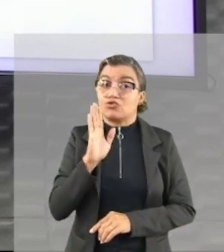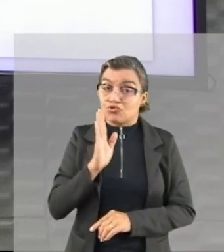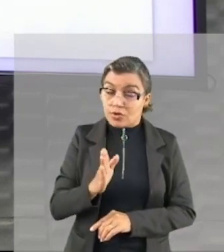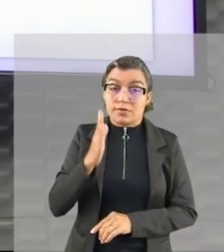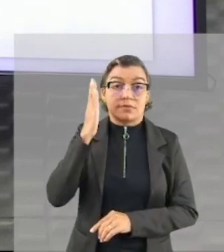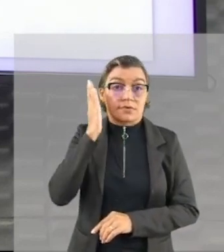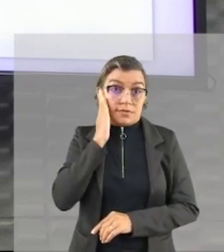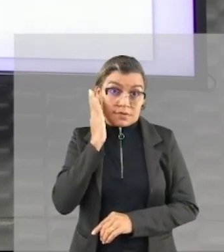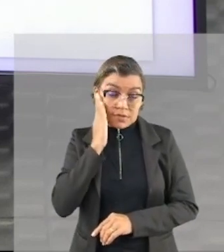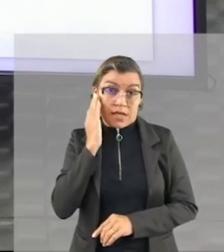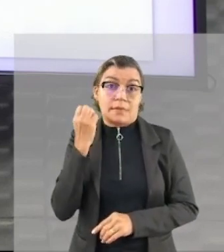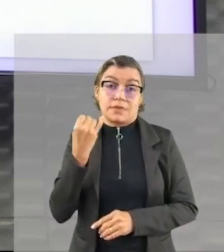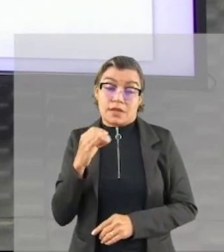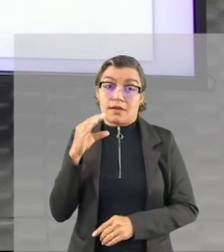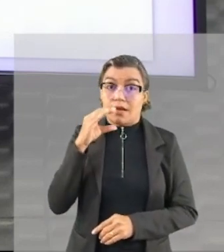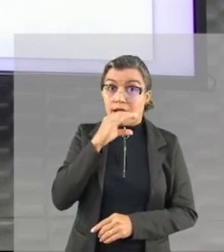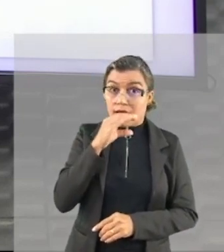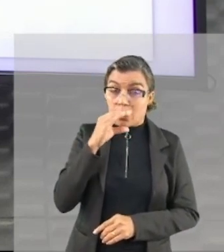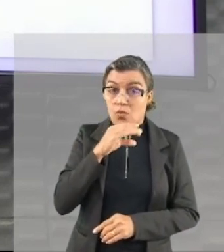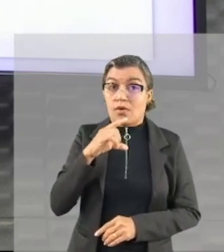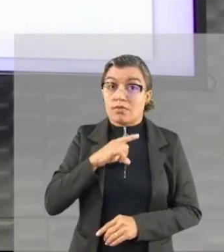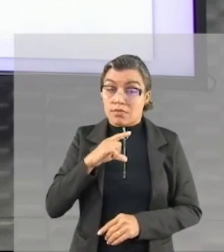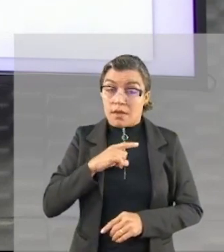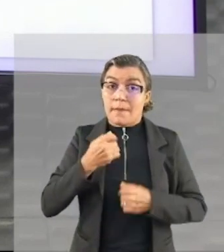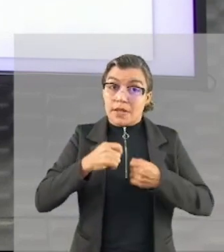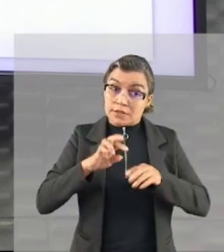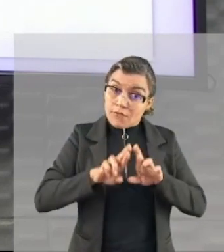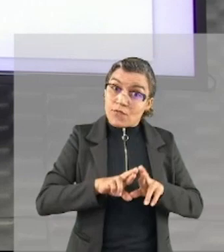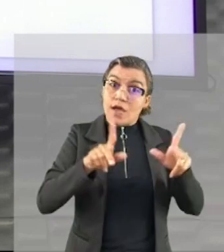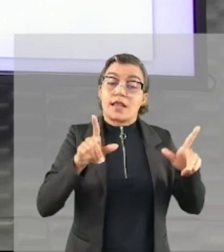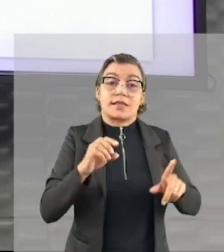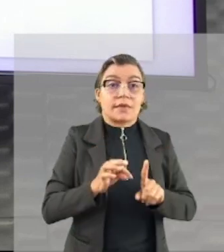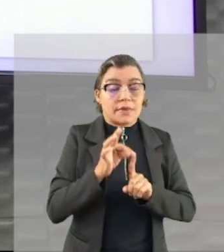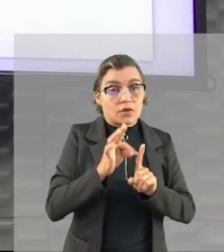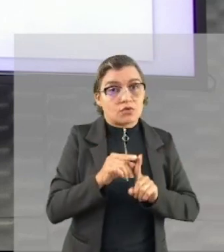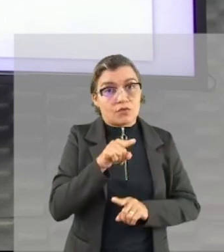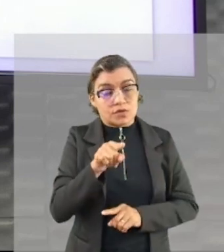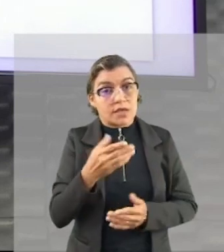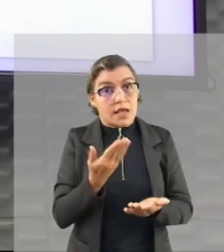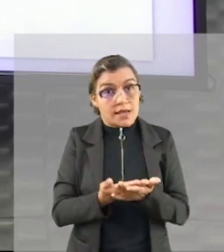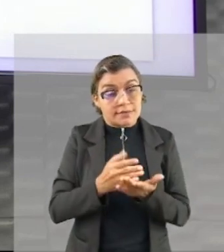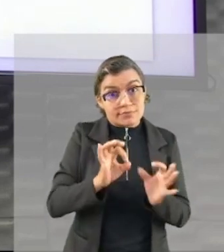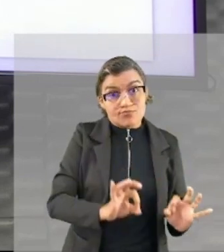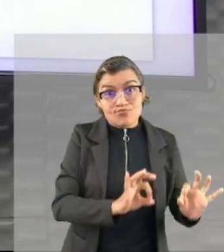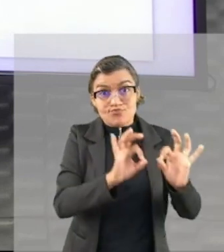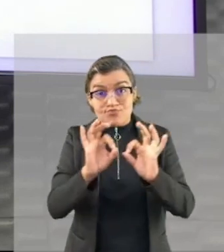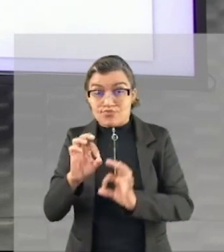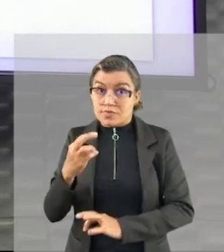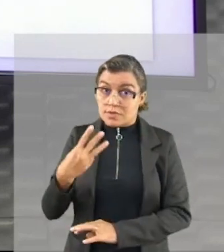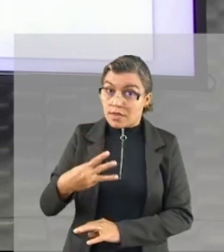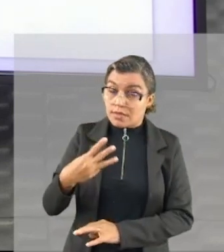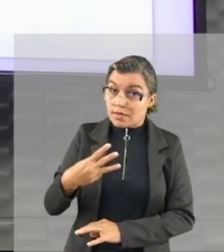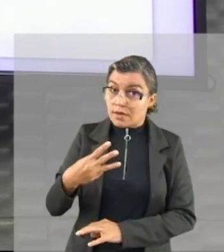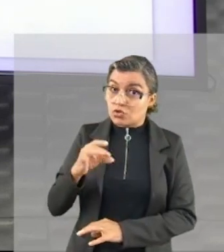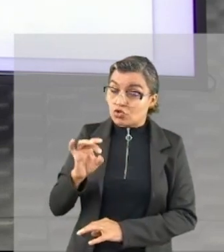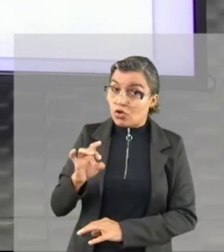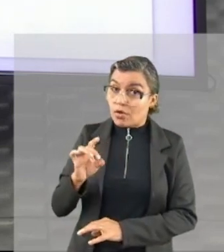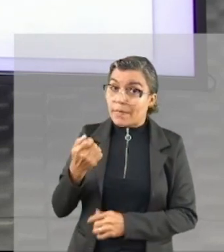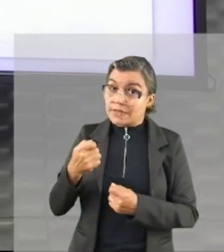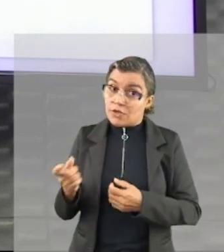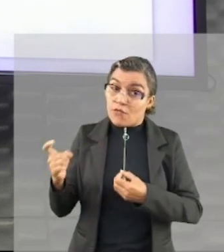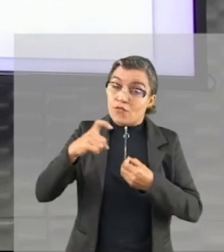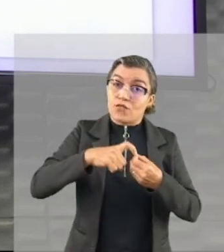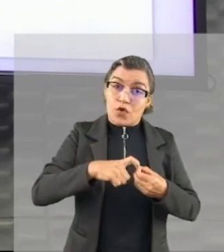diferença de temperatura. As aulas estão tudinho ligadas. Quem está assistindo só essa aula 3, dá uma olhadinha nas